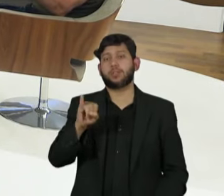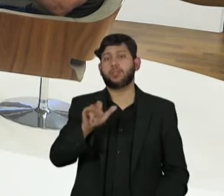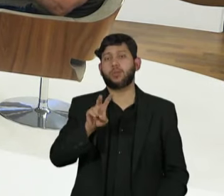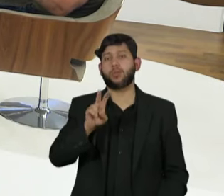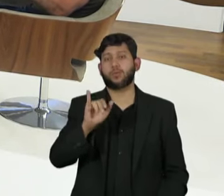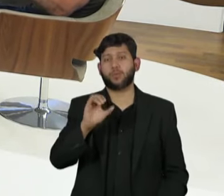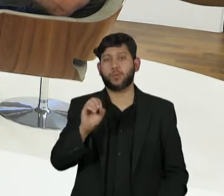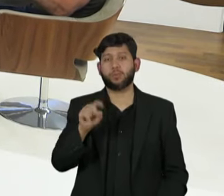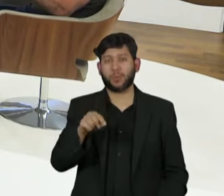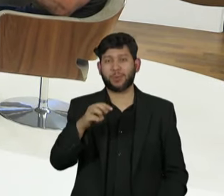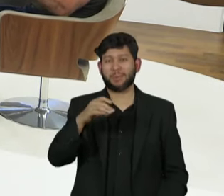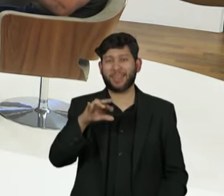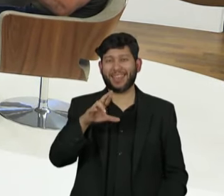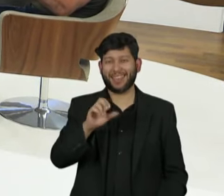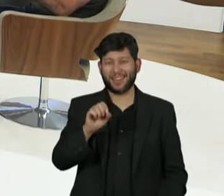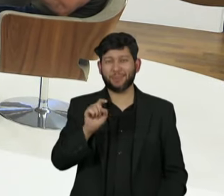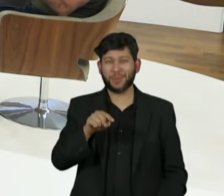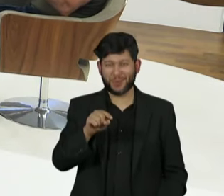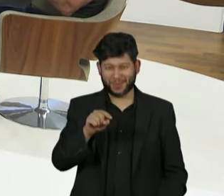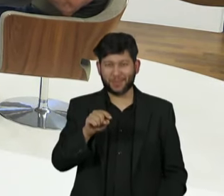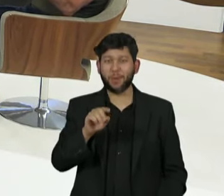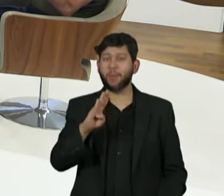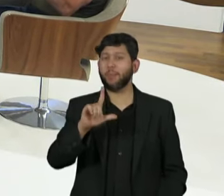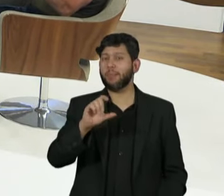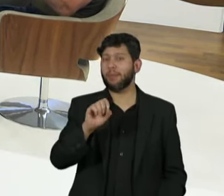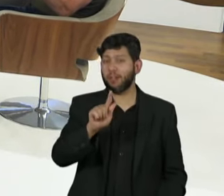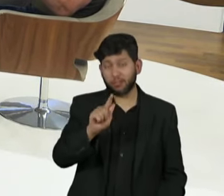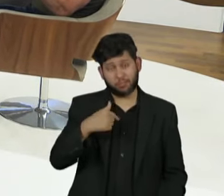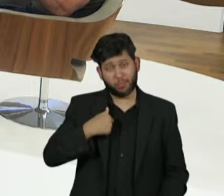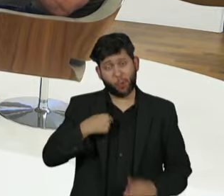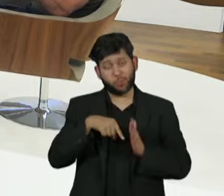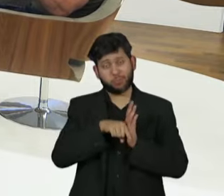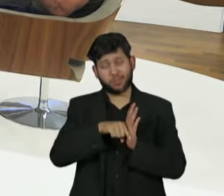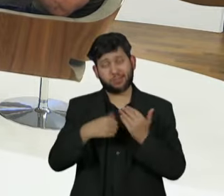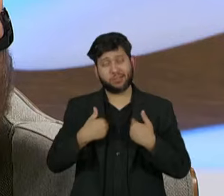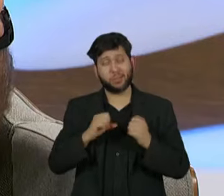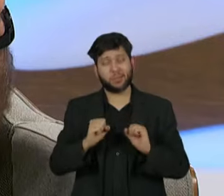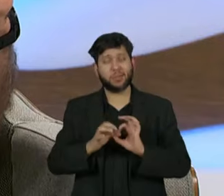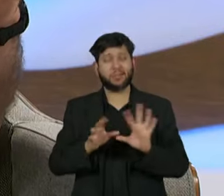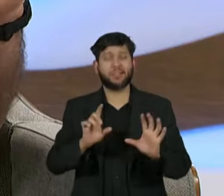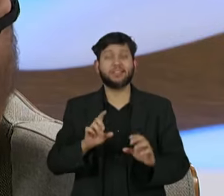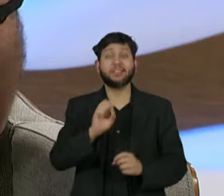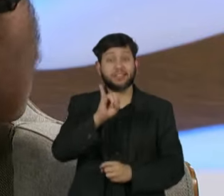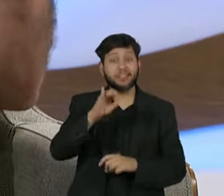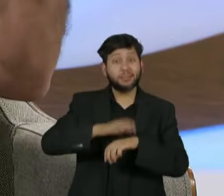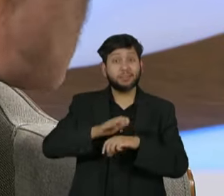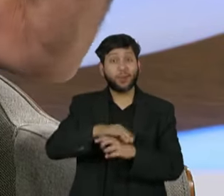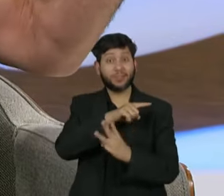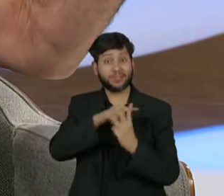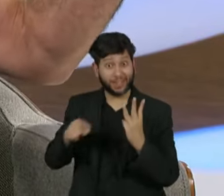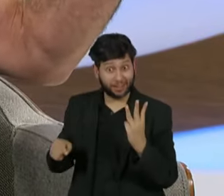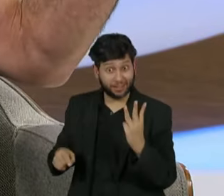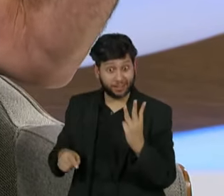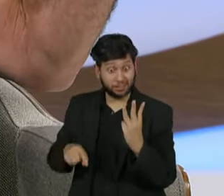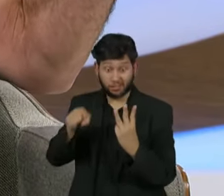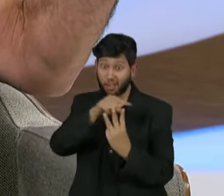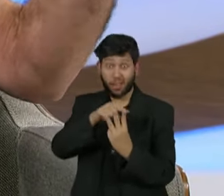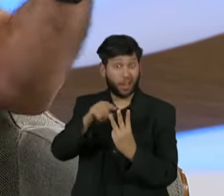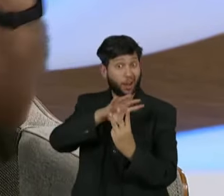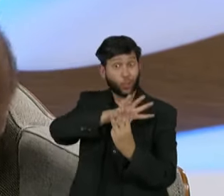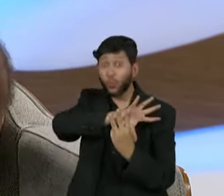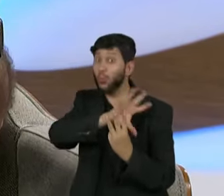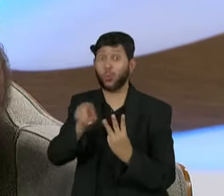blog exatamente sobre isso agora se você vai fazer essas três coisas e veja elas servem para quase tudo